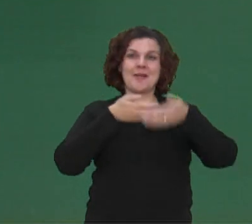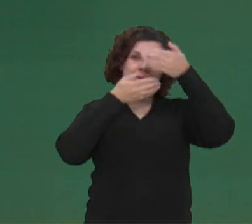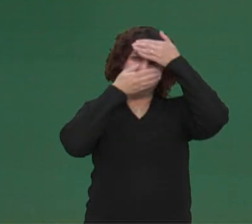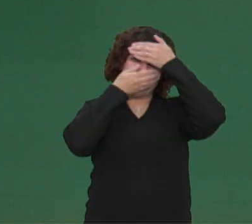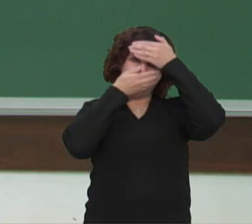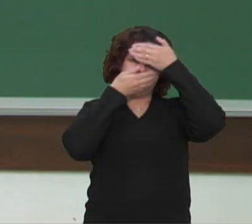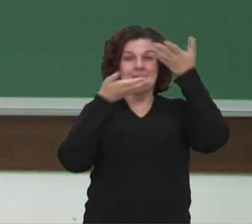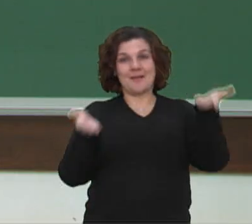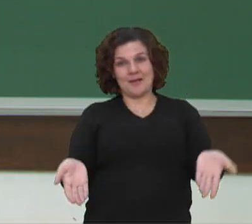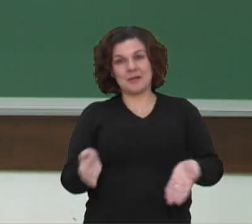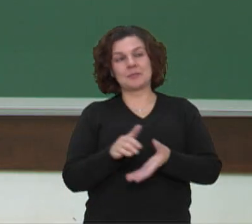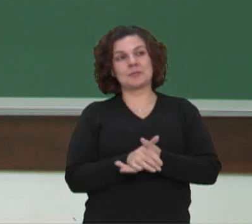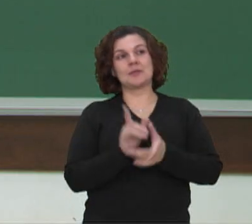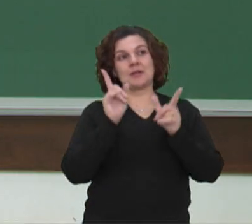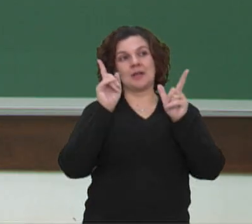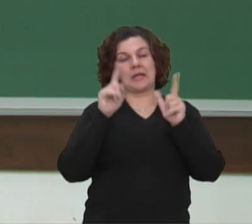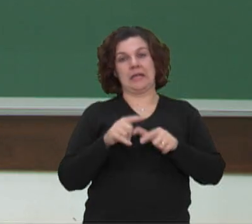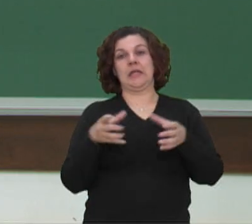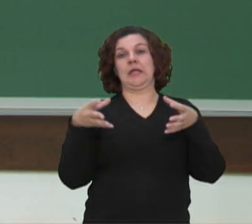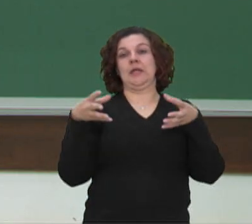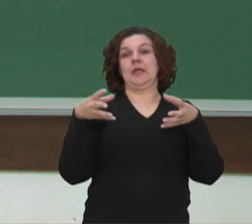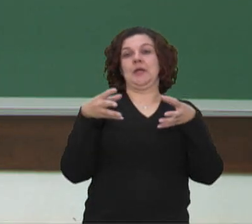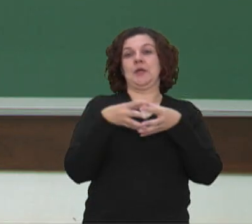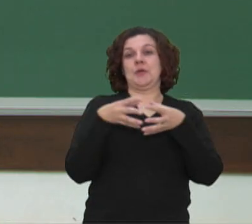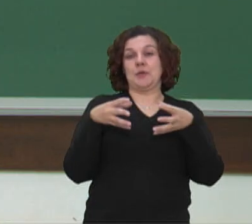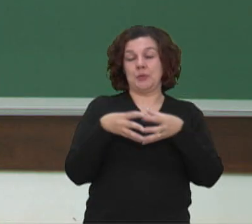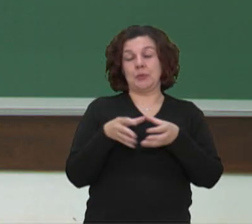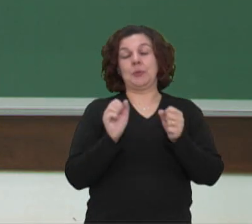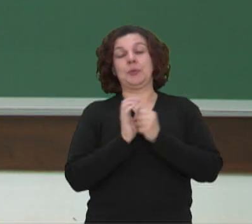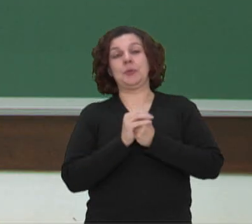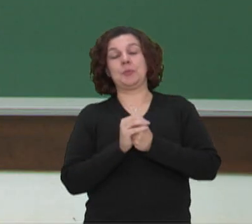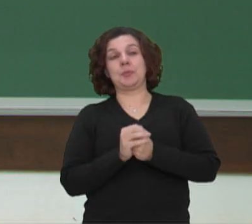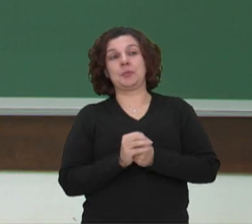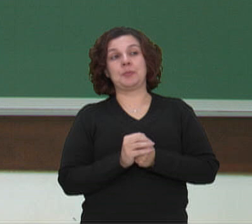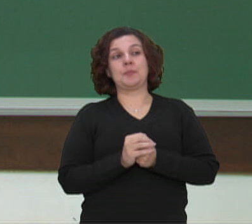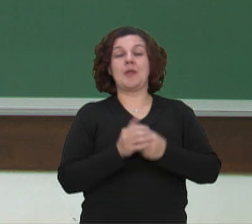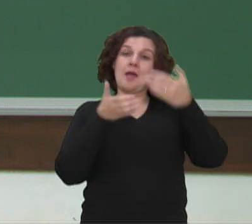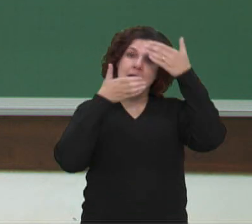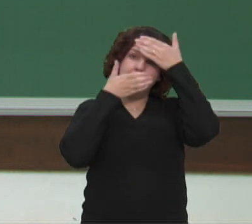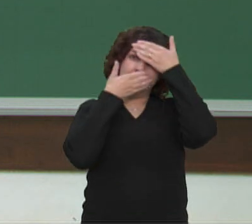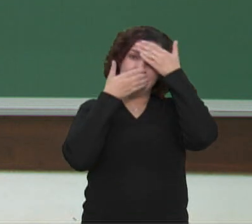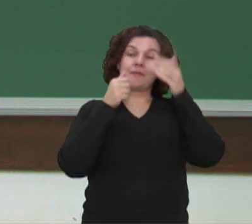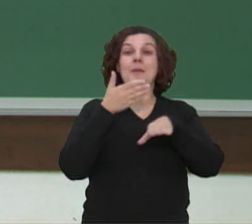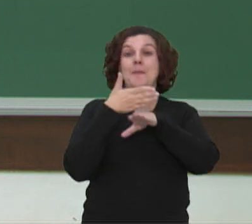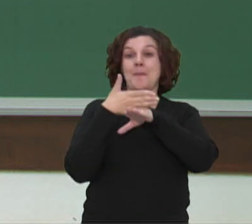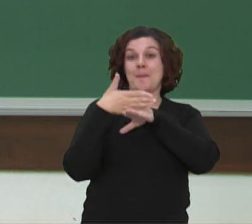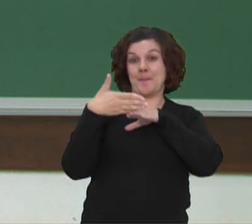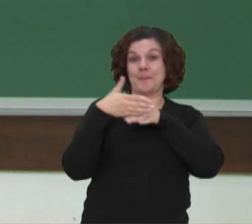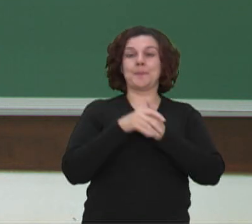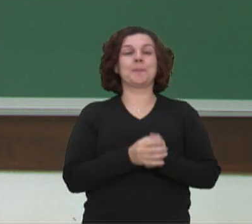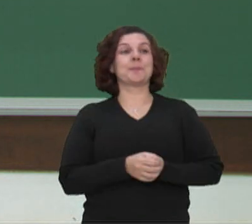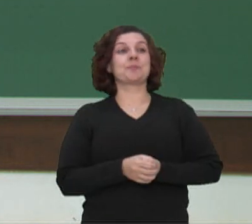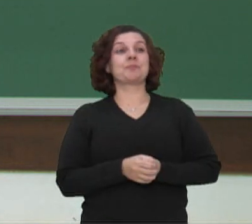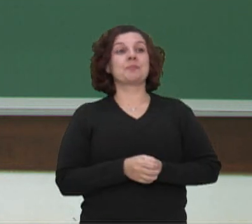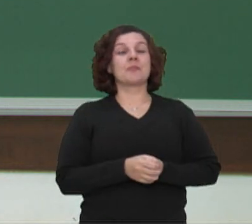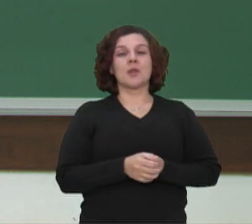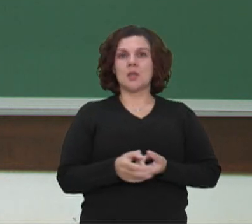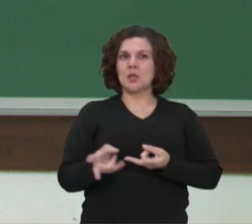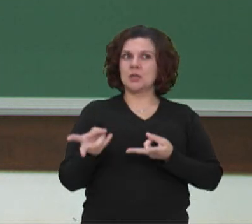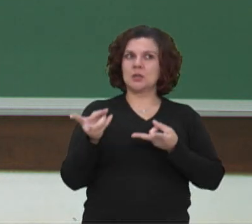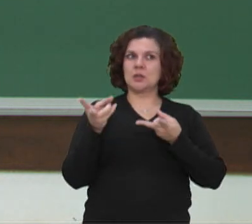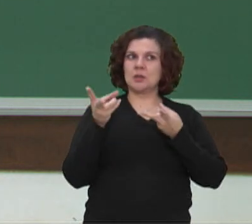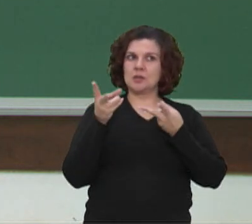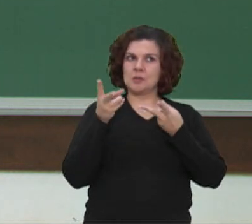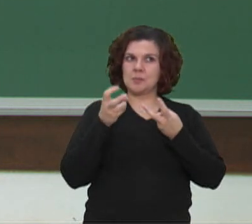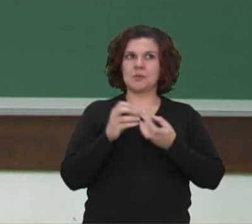do pessoal da África saariana, né, ou África branca. Tudo bem? Gente, eu coloquei